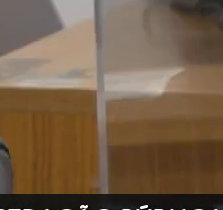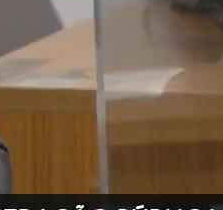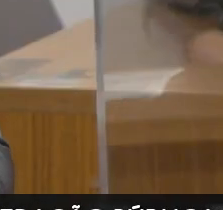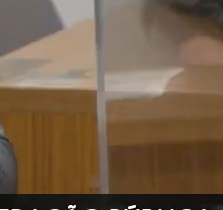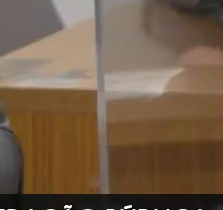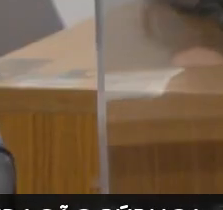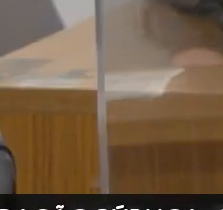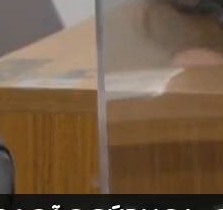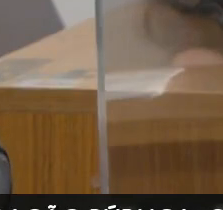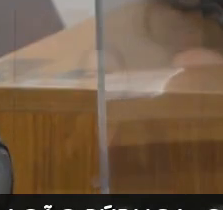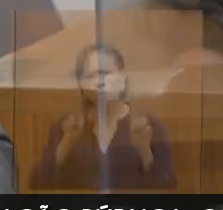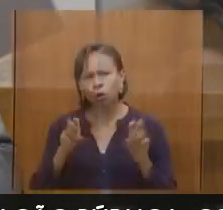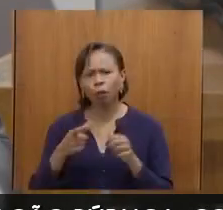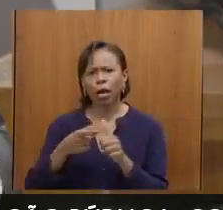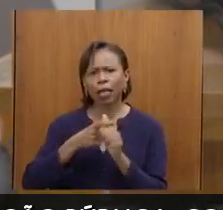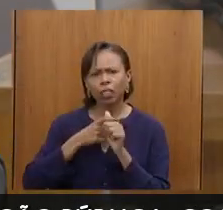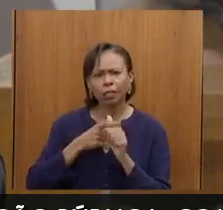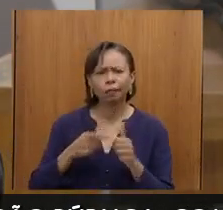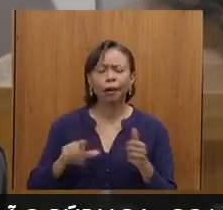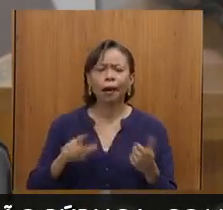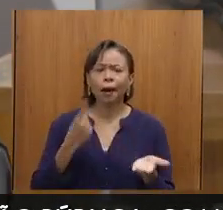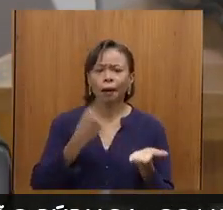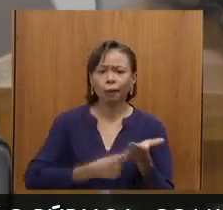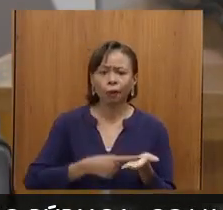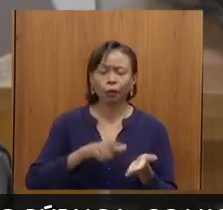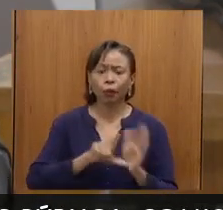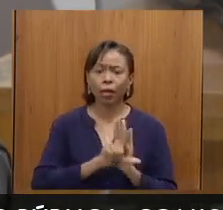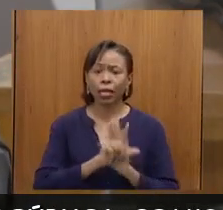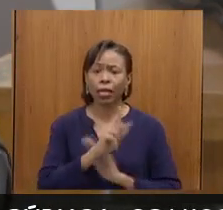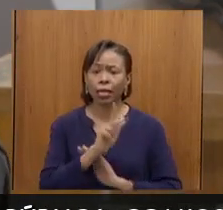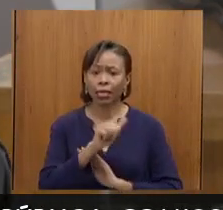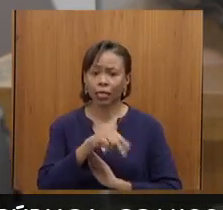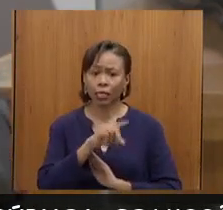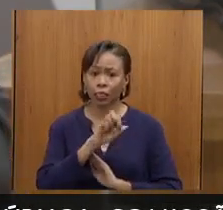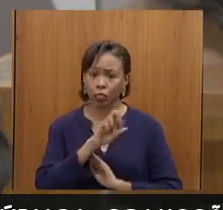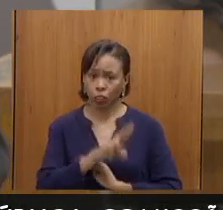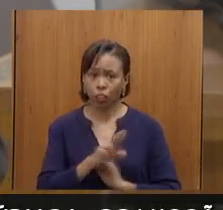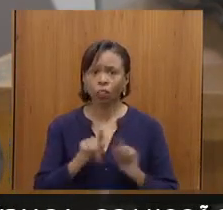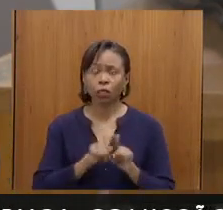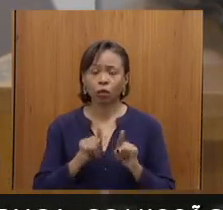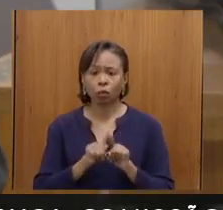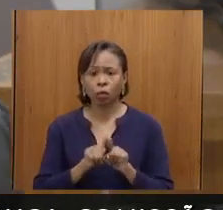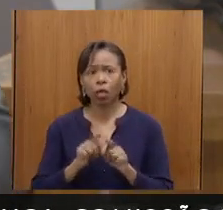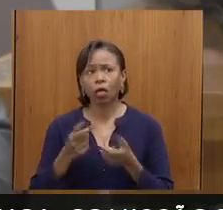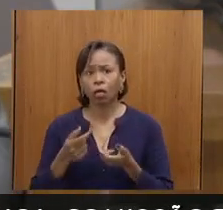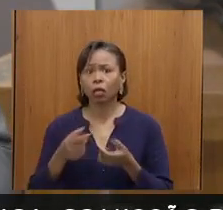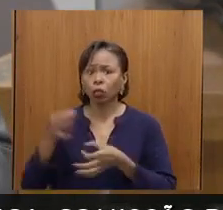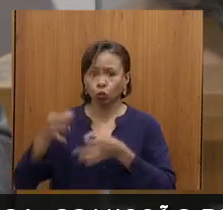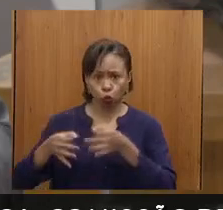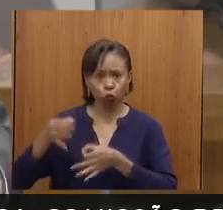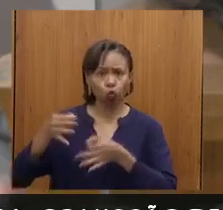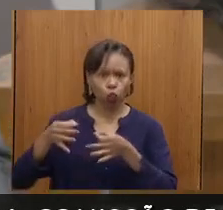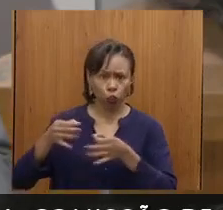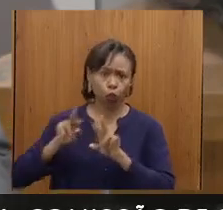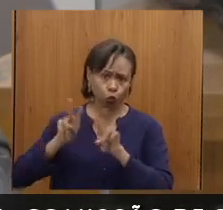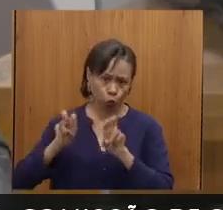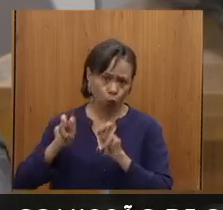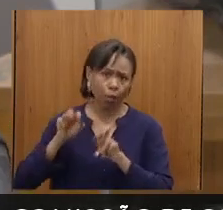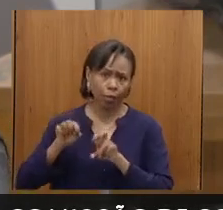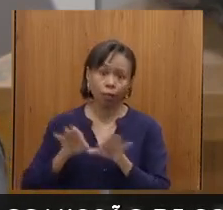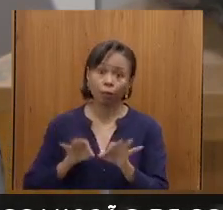dívida, o acordo com a lei Candir e a própria questão jurídica do plano. Deputado,